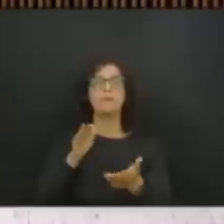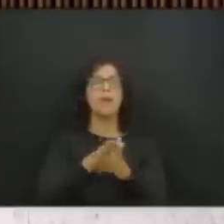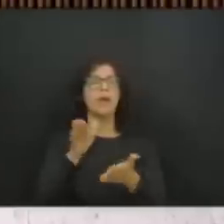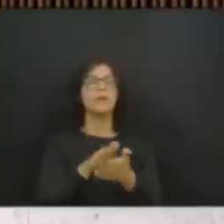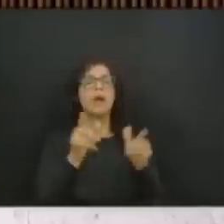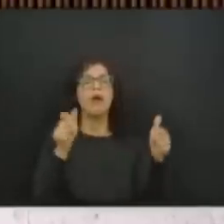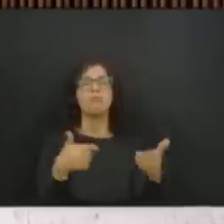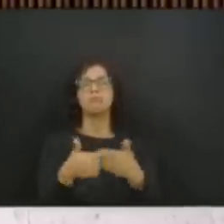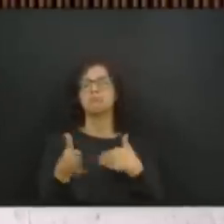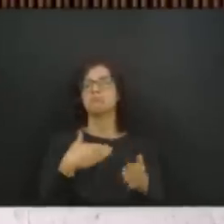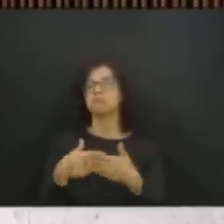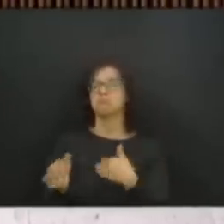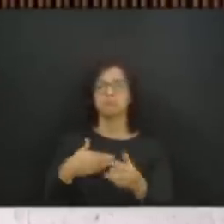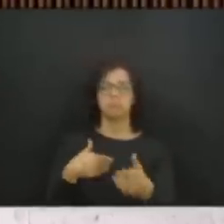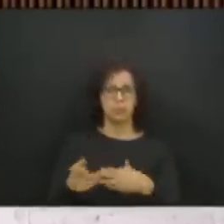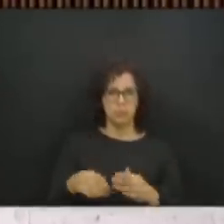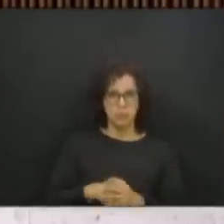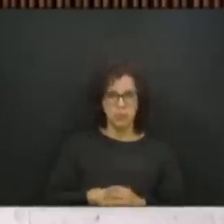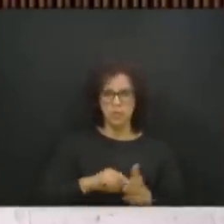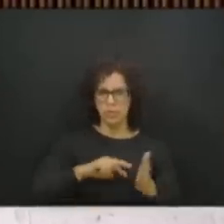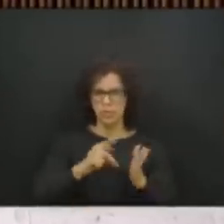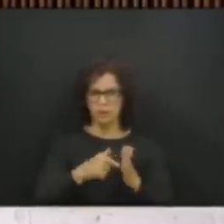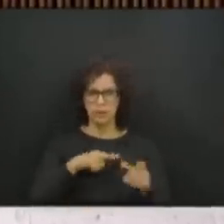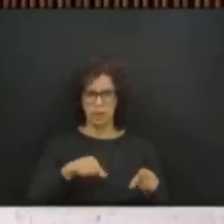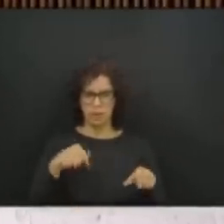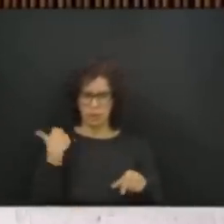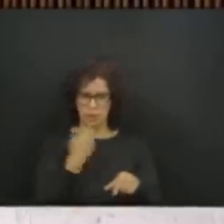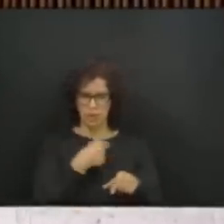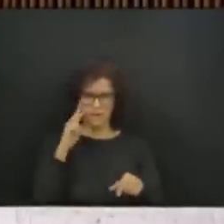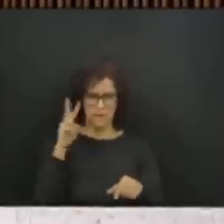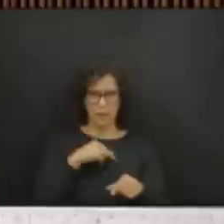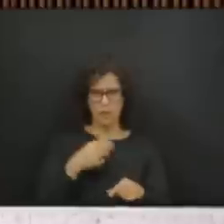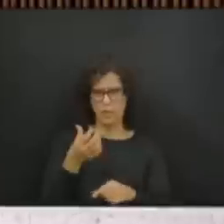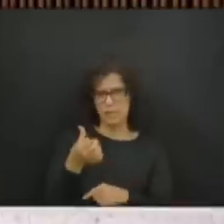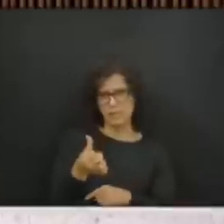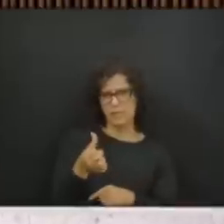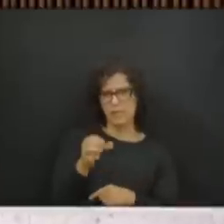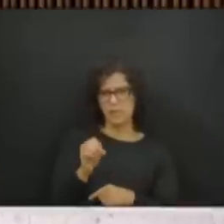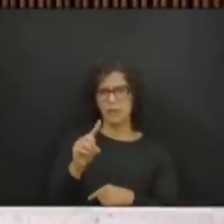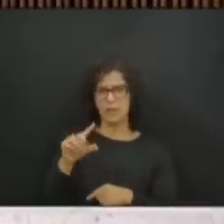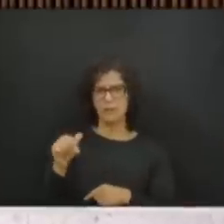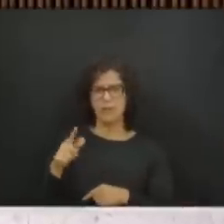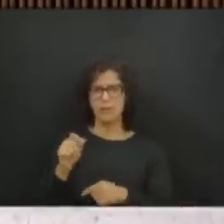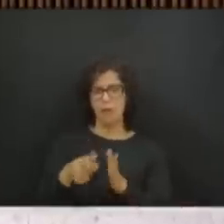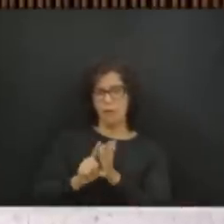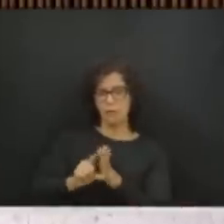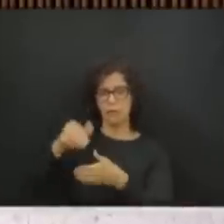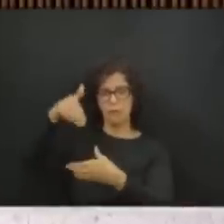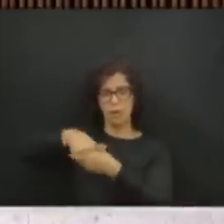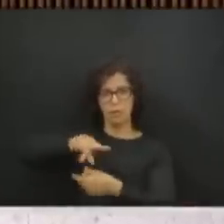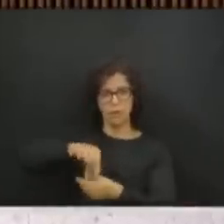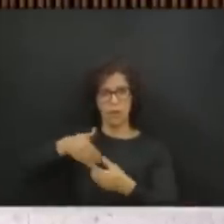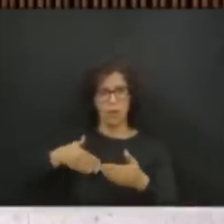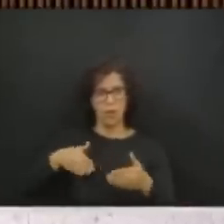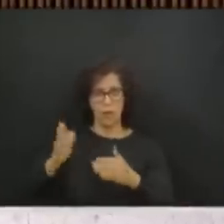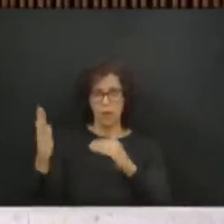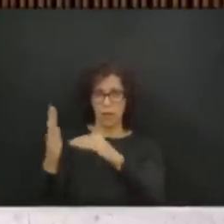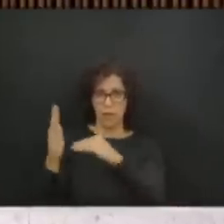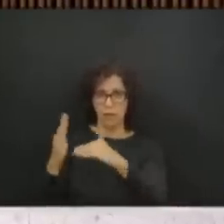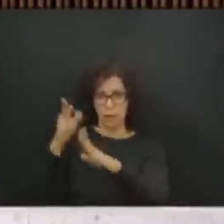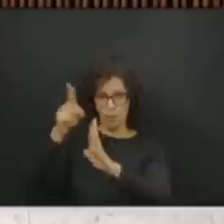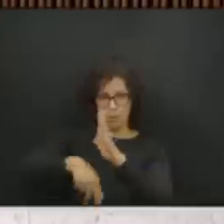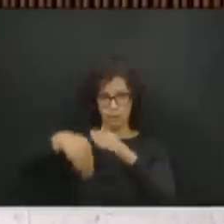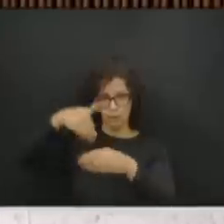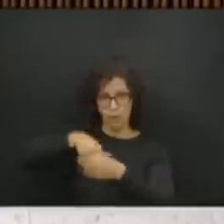como bem entender isso a pouco mais de 60 70 dias das eleições ontem era para ser